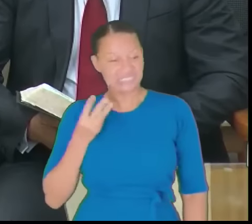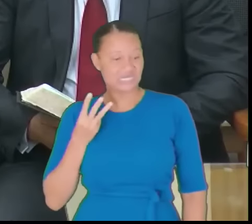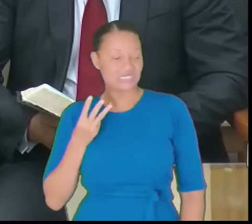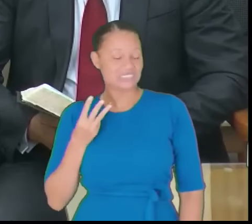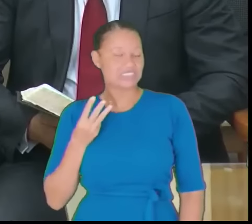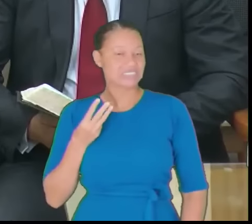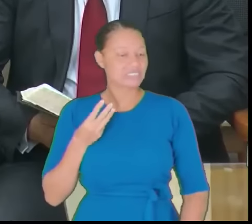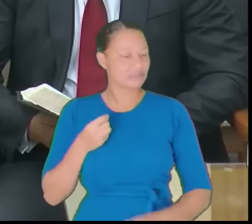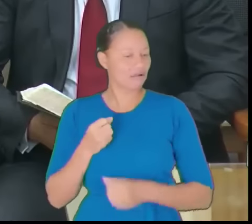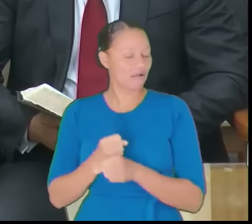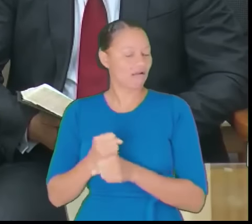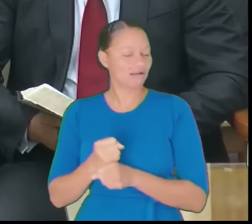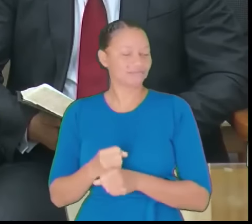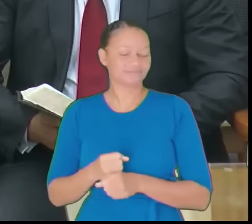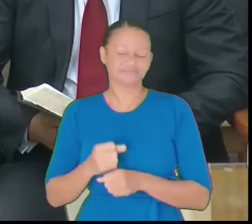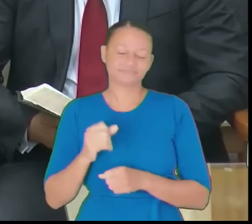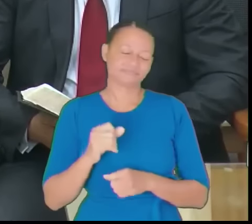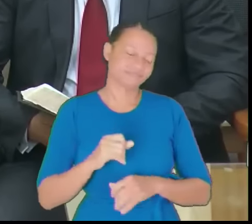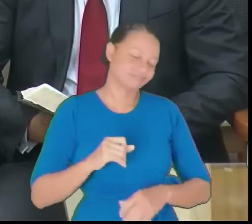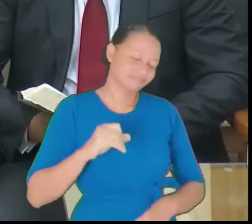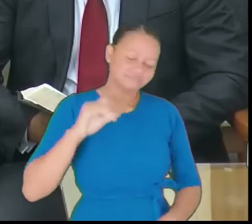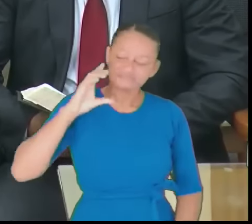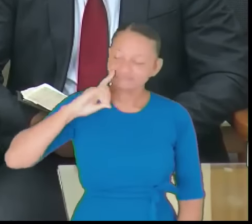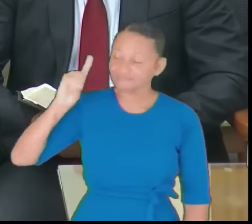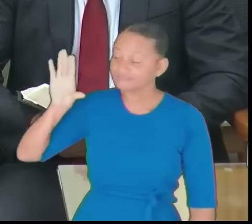Aí Deus disse, vem cá, Miriam.